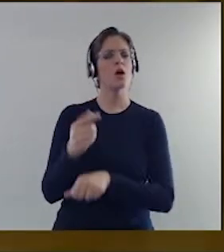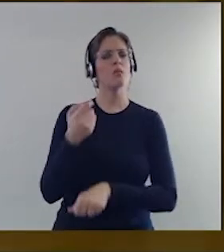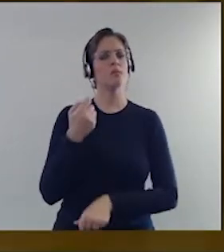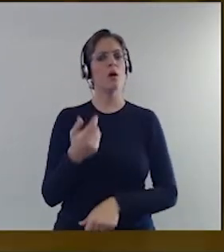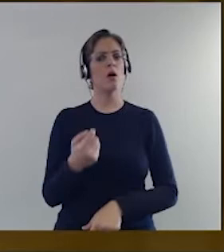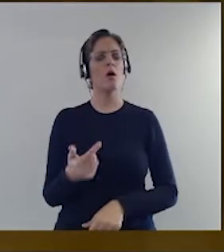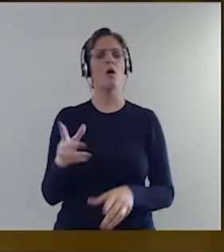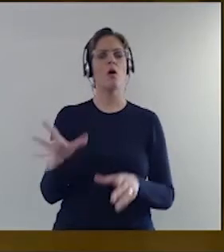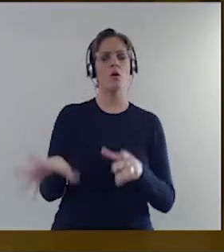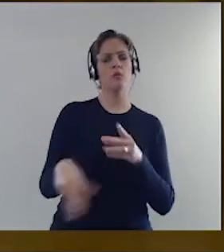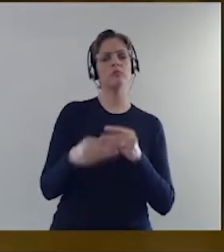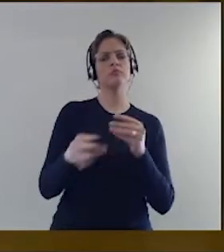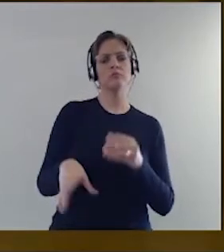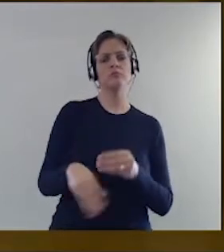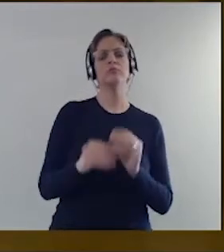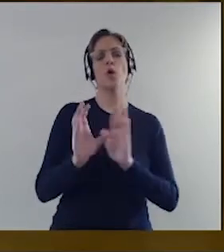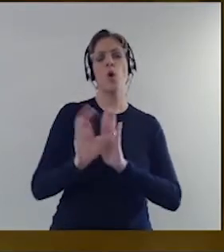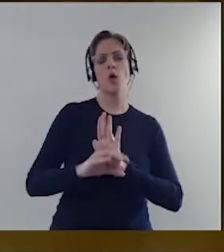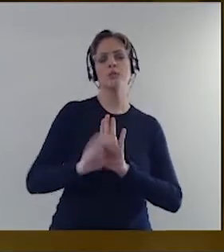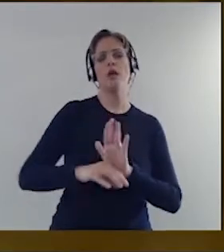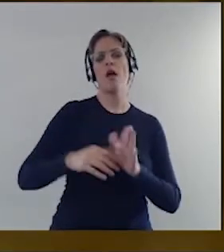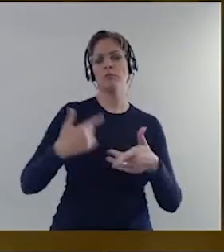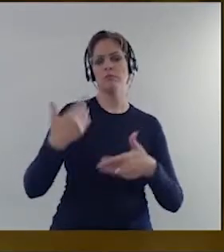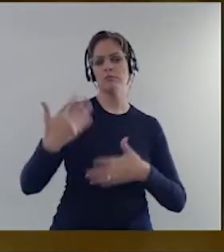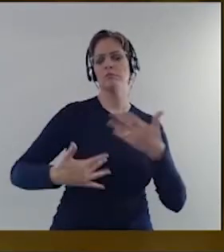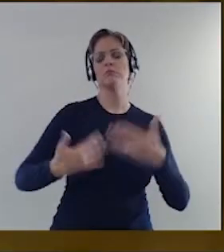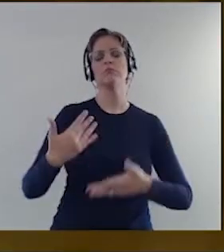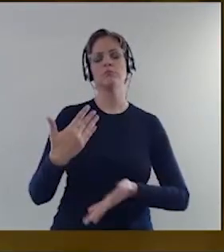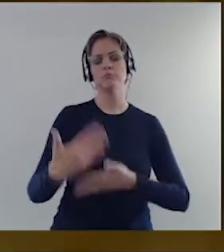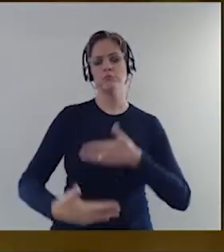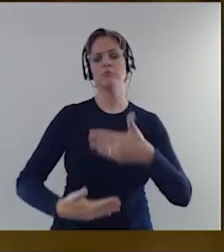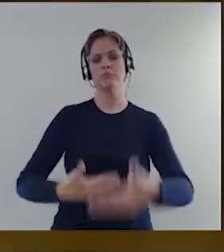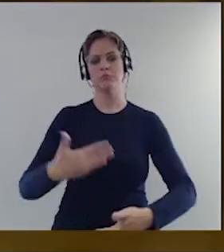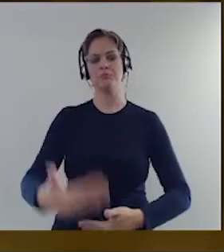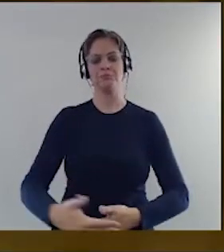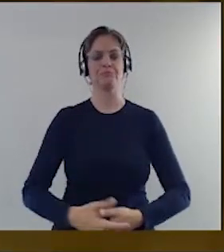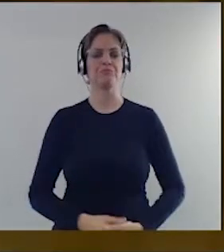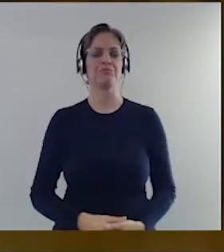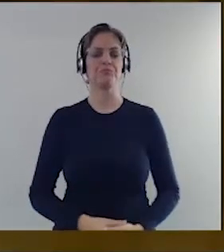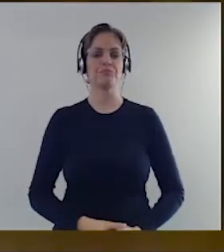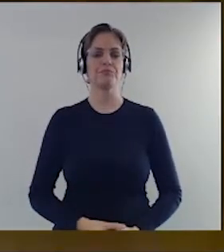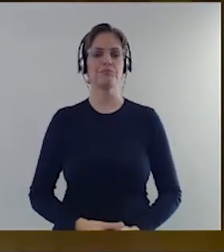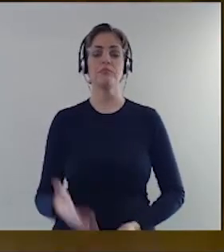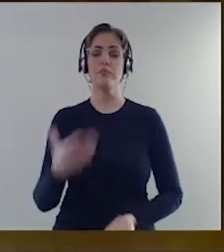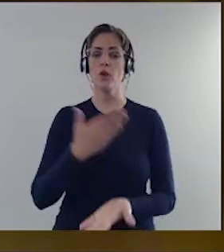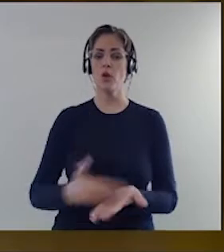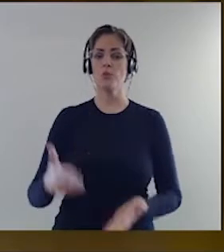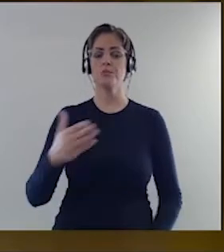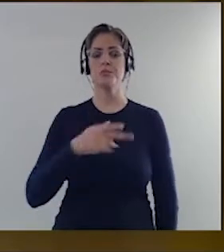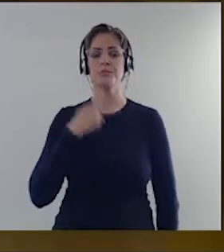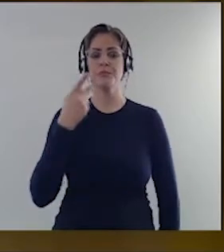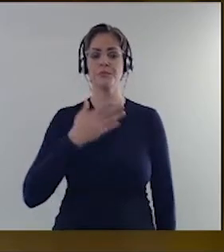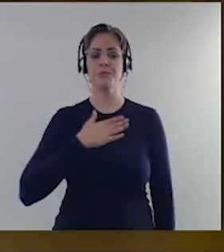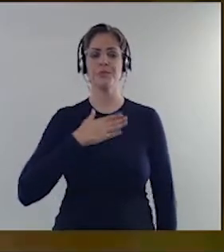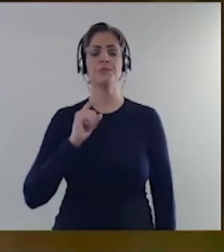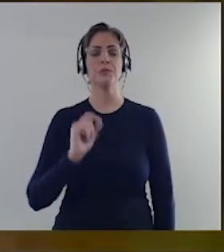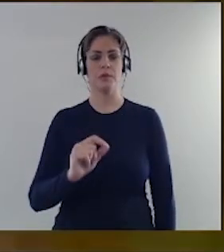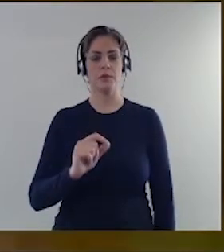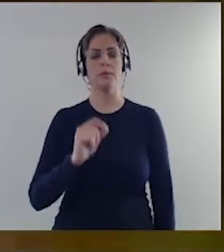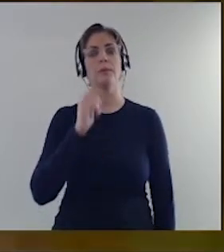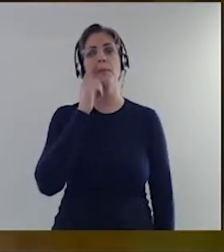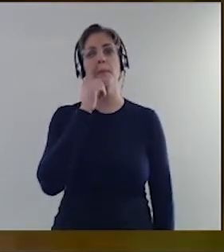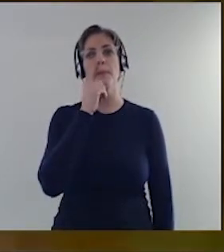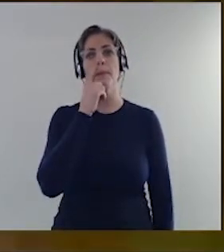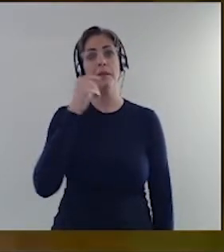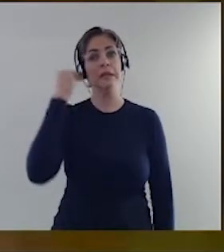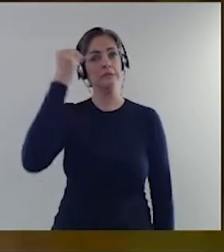também conceitual, para darmos juntos os primeiros passos. De início, registro que, quando comecei minha